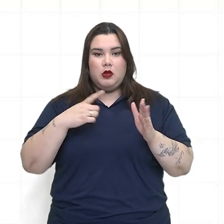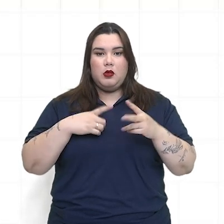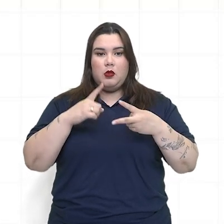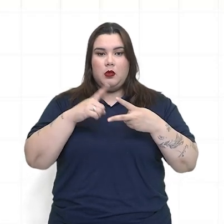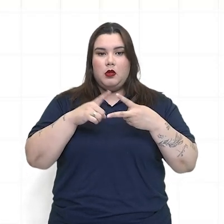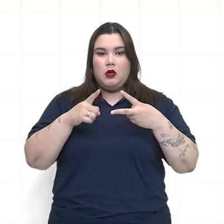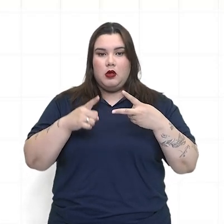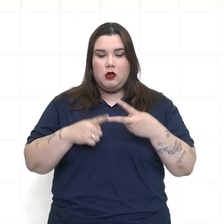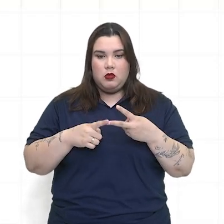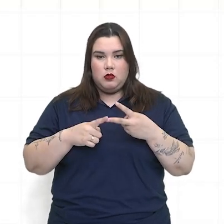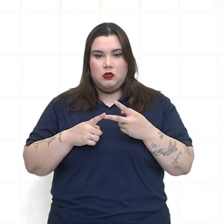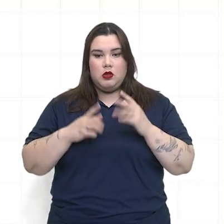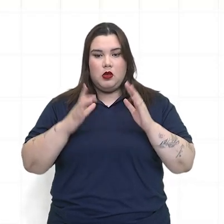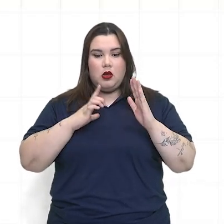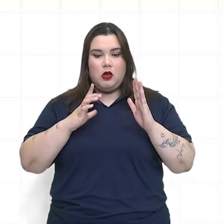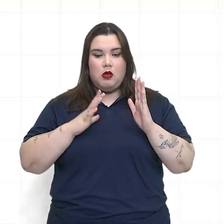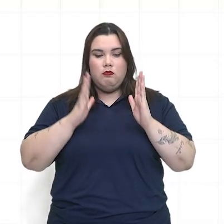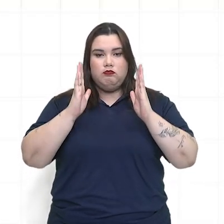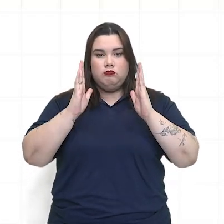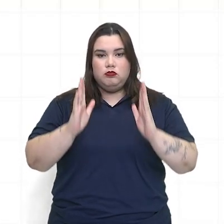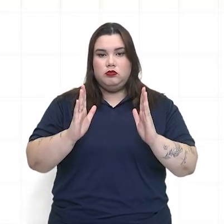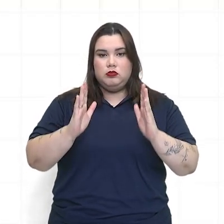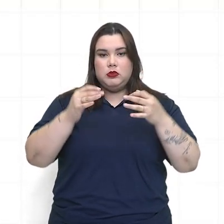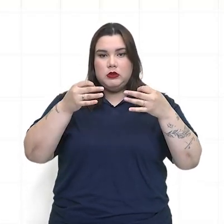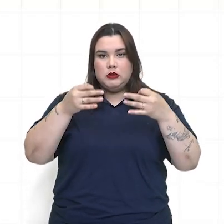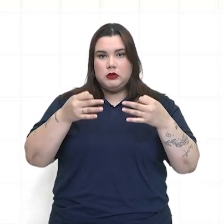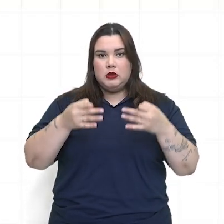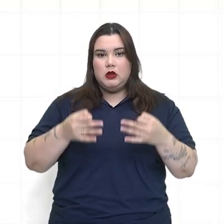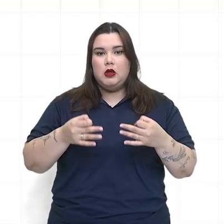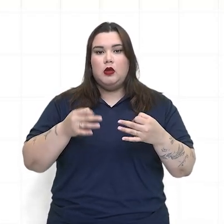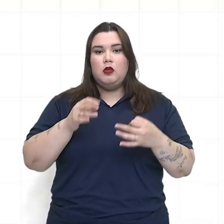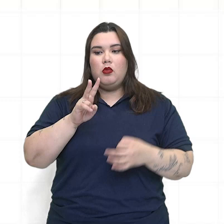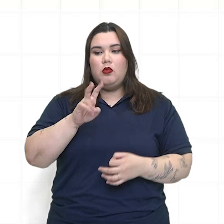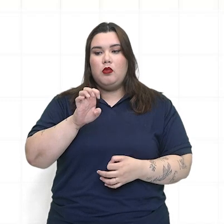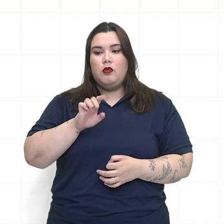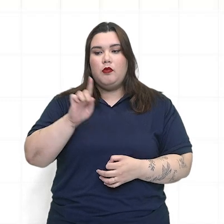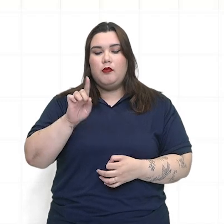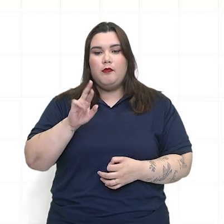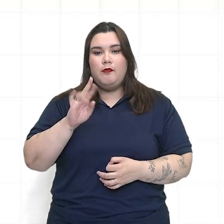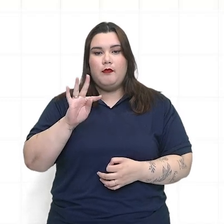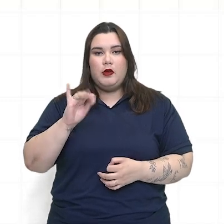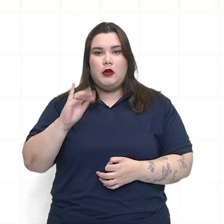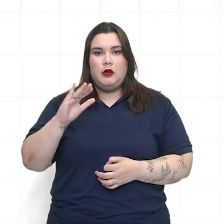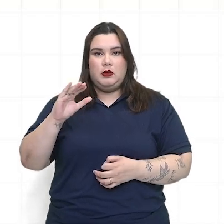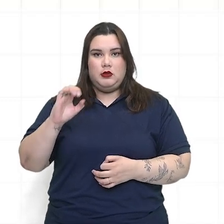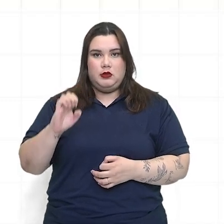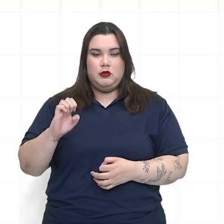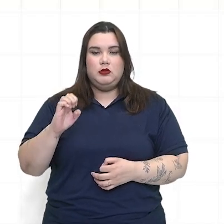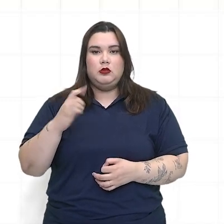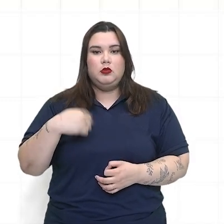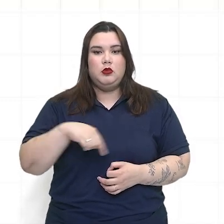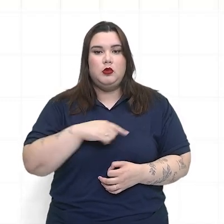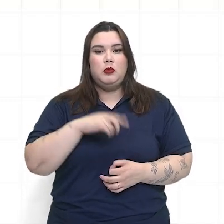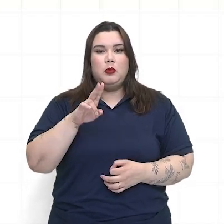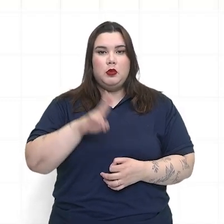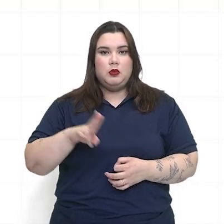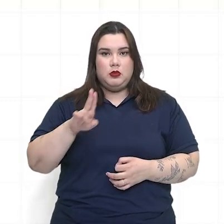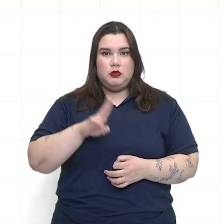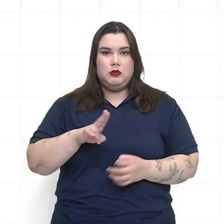do ângulo. Por isso que a gente precisa identificar o vértice do ângulo quando a gente for fazer a